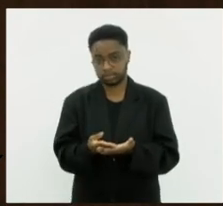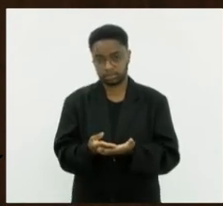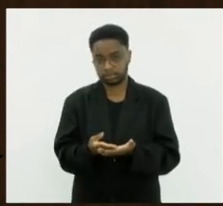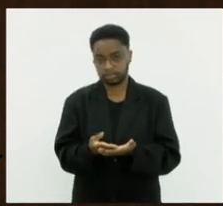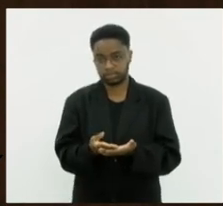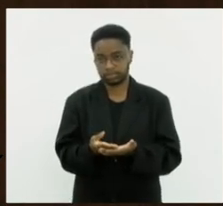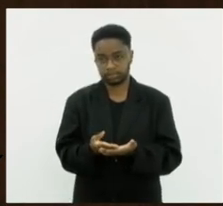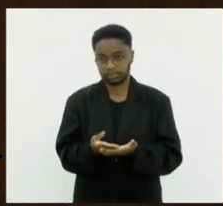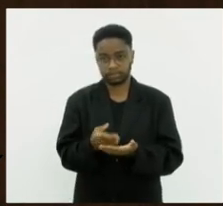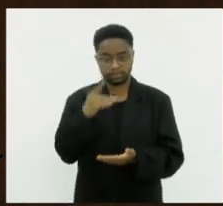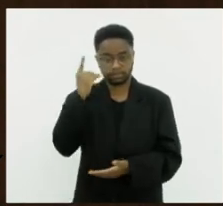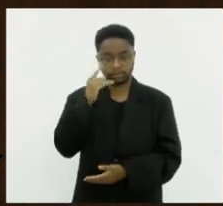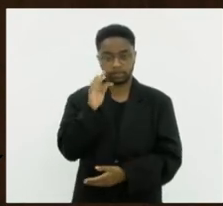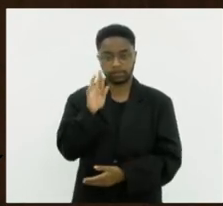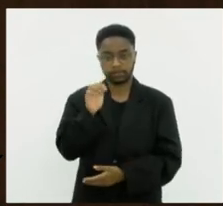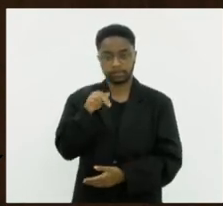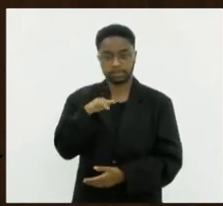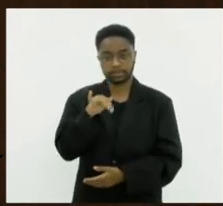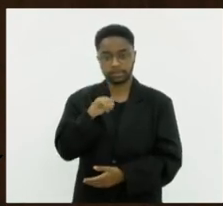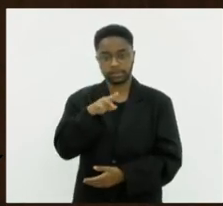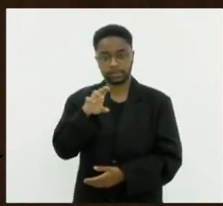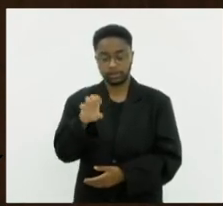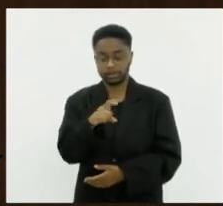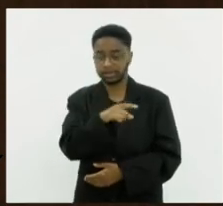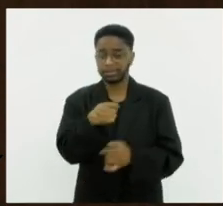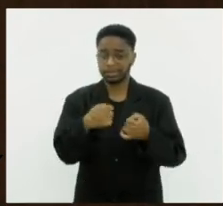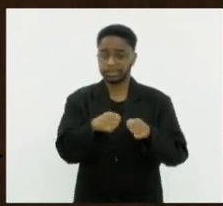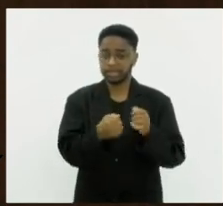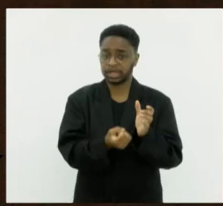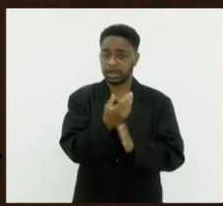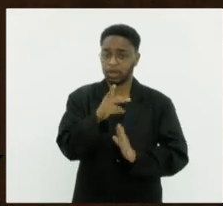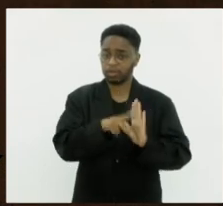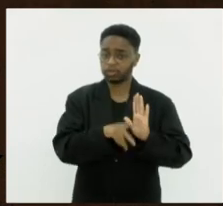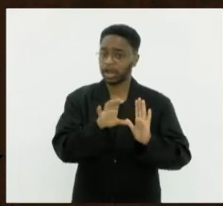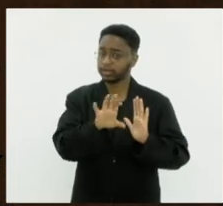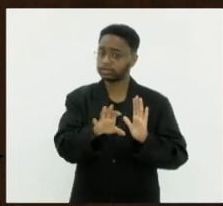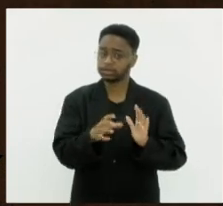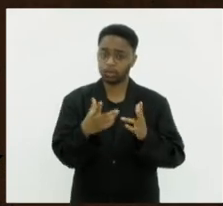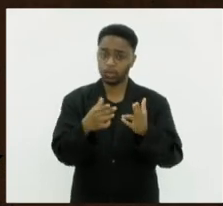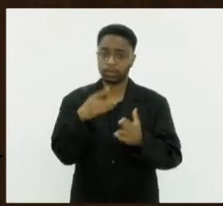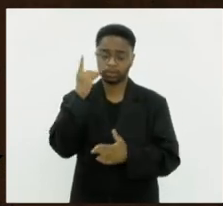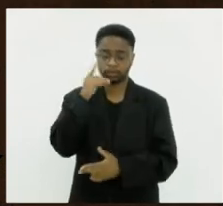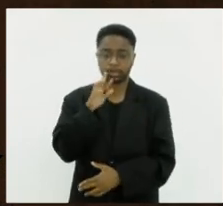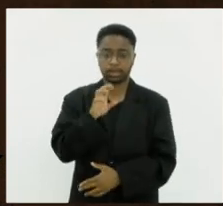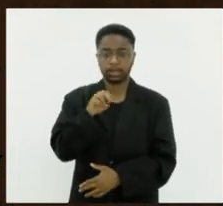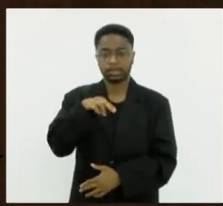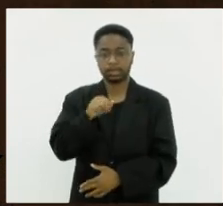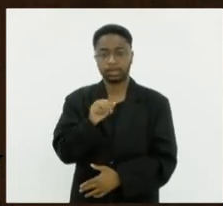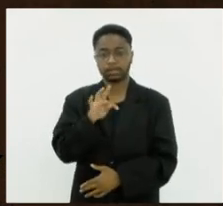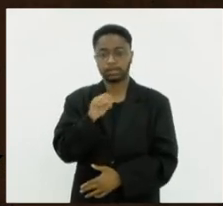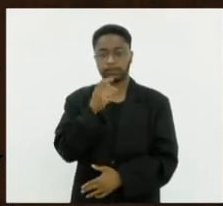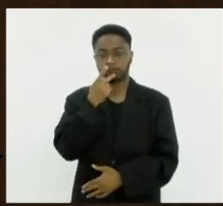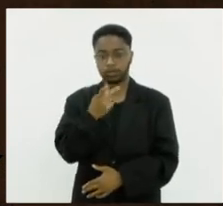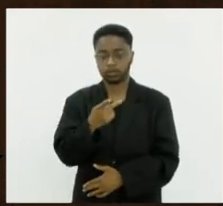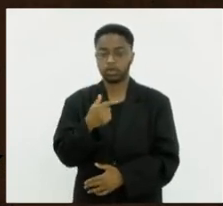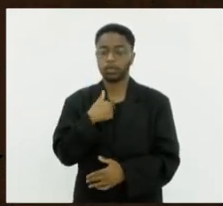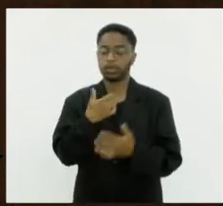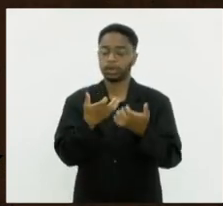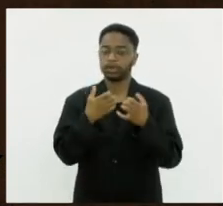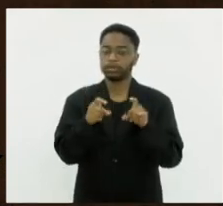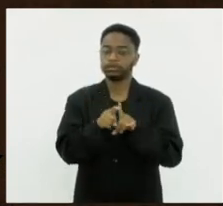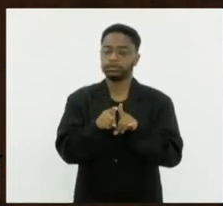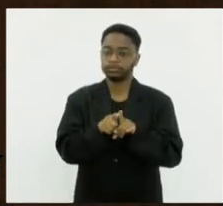deputada Franciane Mota, que Vossa Excelência tenha que fazer esse projeto, como disse a deputada Renata. E eu quero me somar a